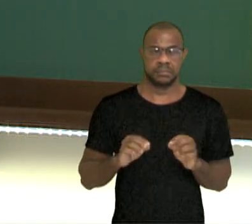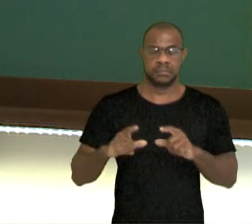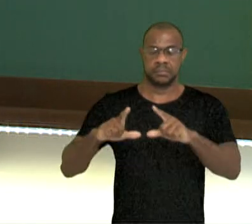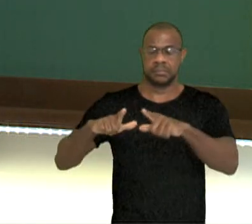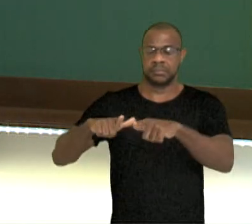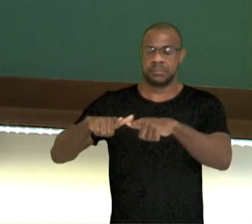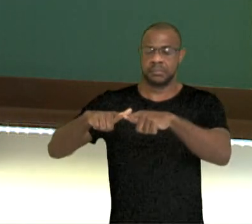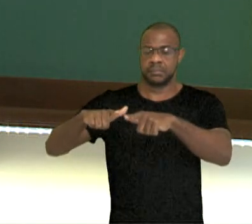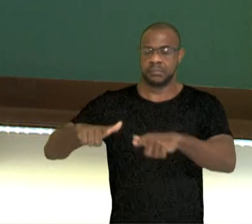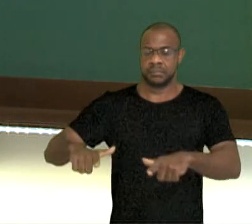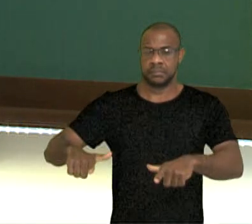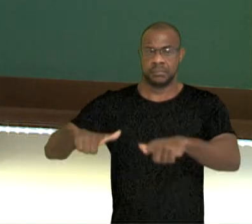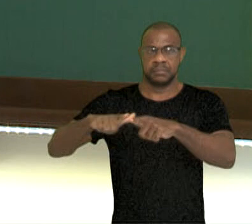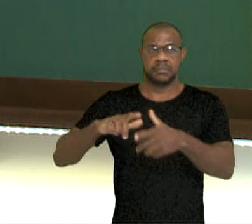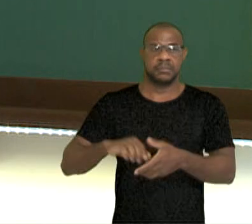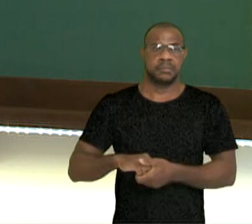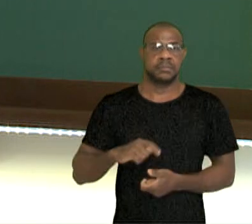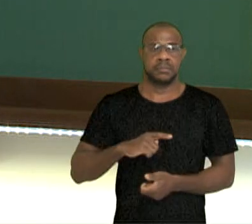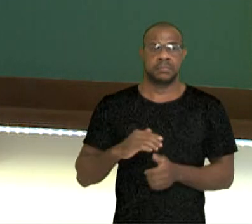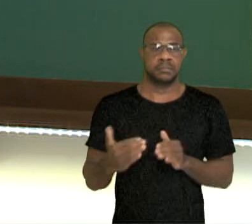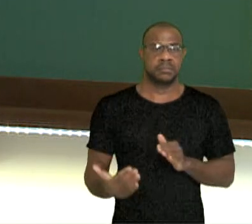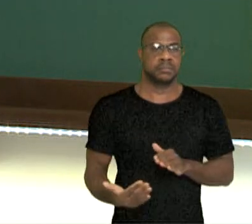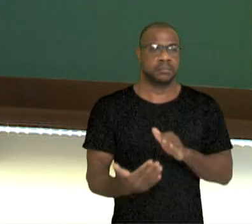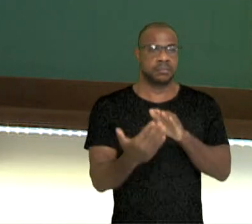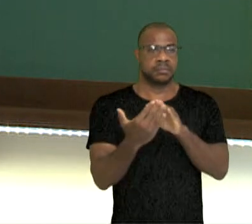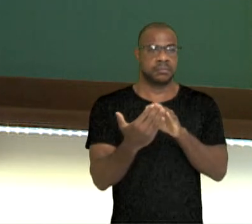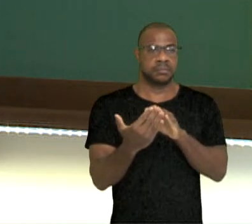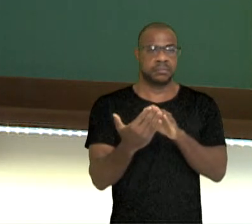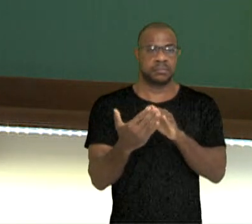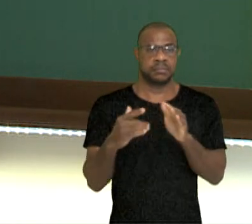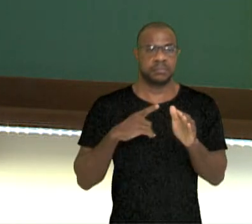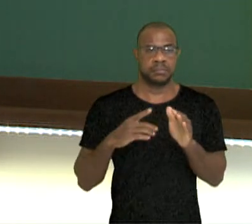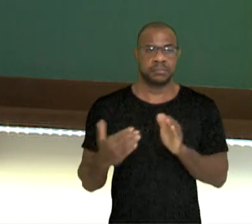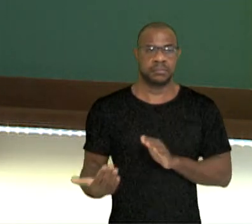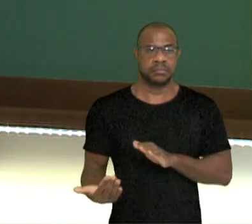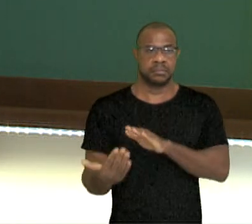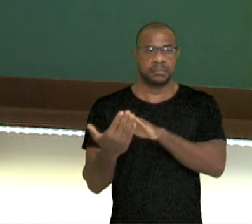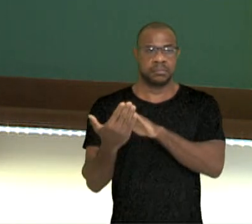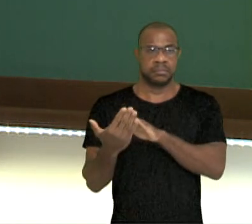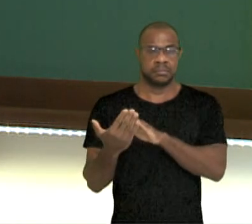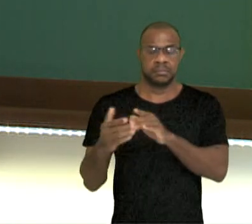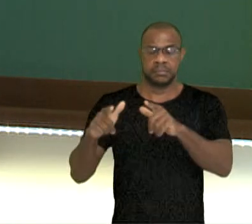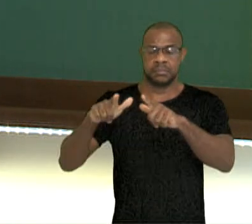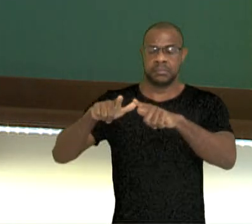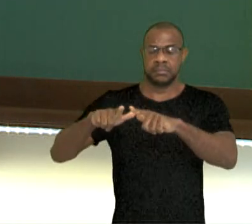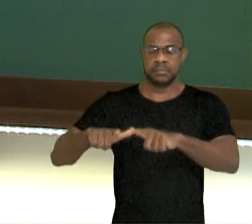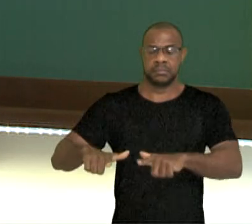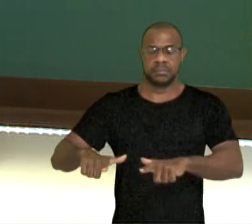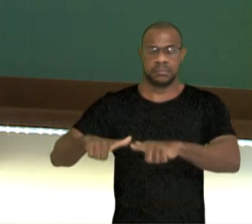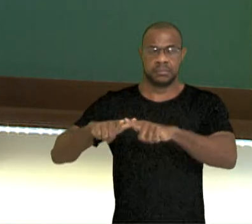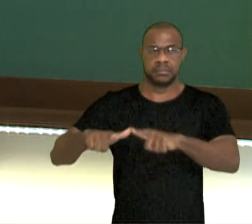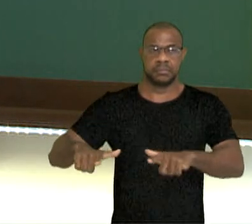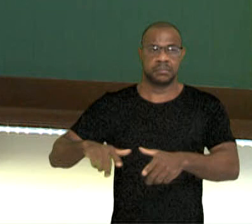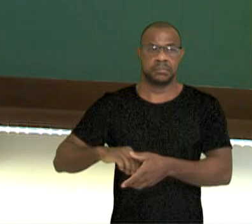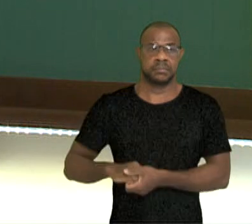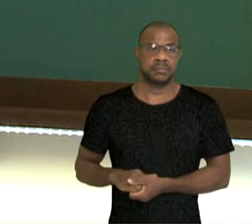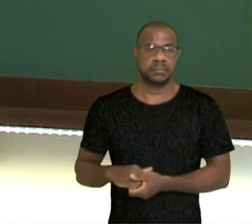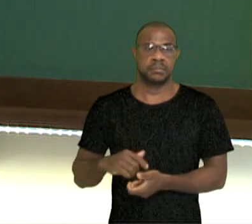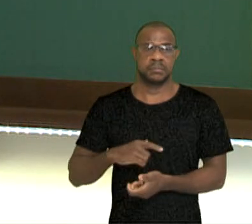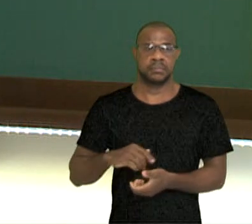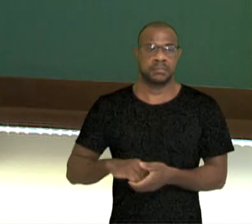eu tenho a pirâmide quadrangular, a pirâmide triangular, a